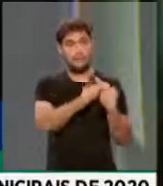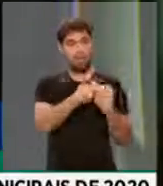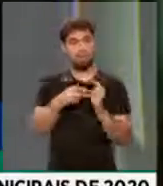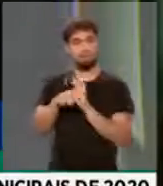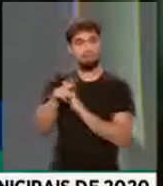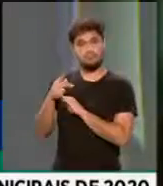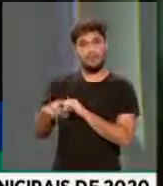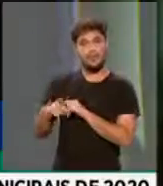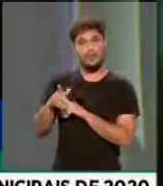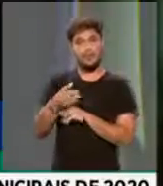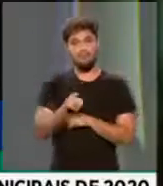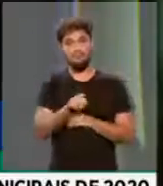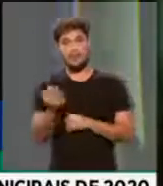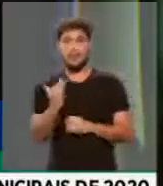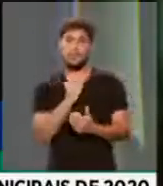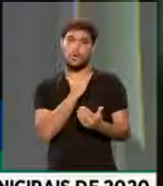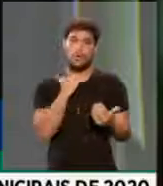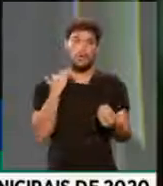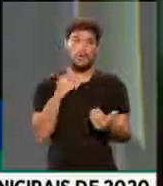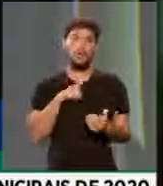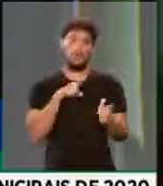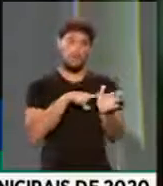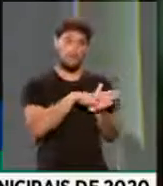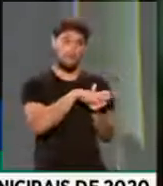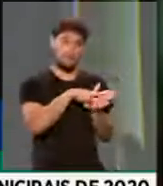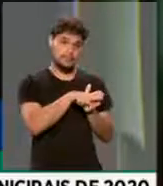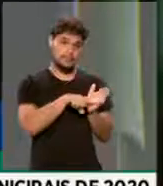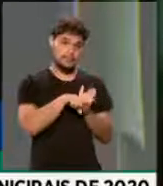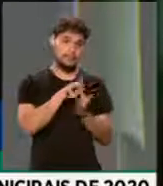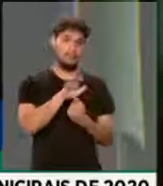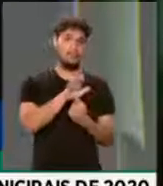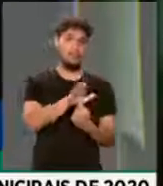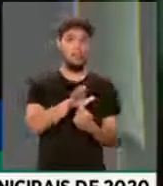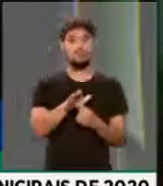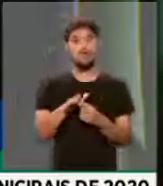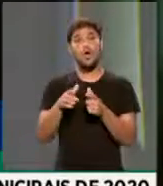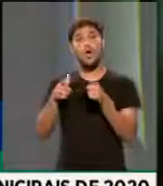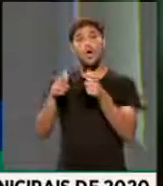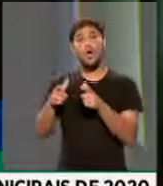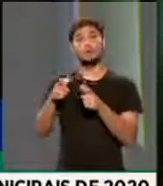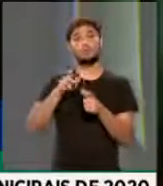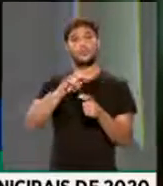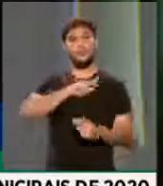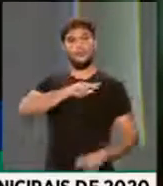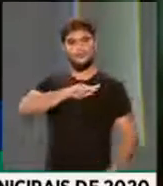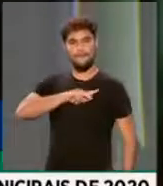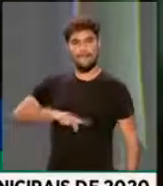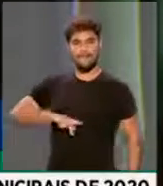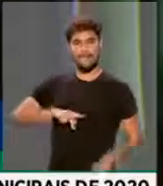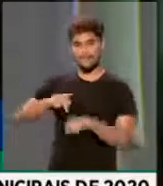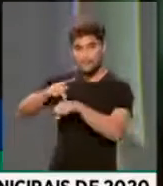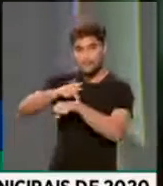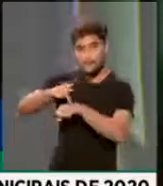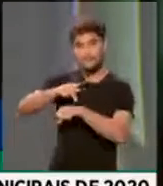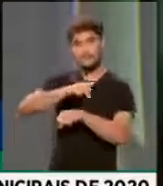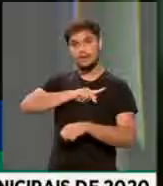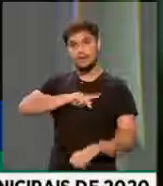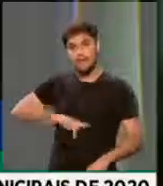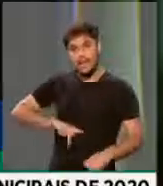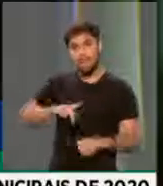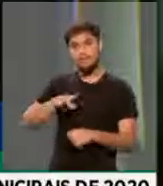mortes. Aliás, há um estudo que mostra que onde o presidente da República tem mais